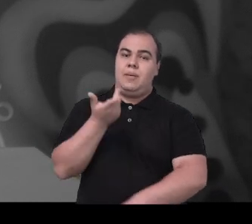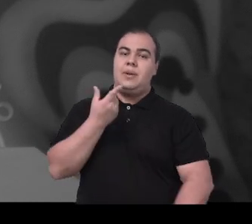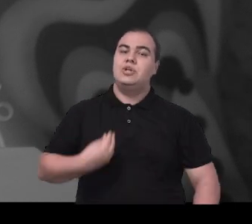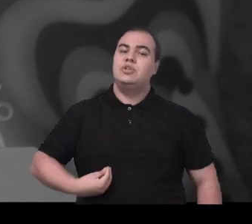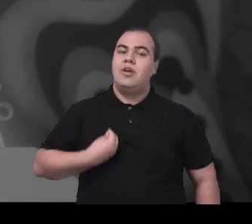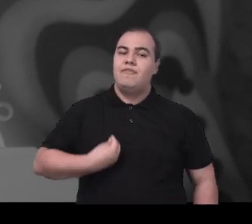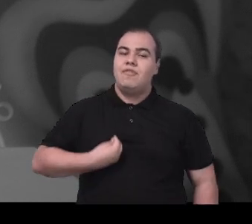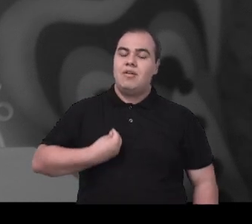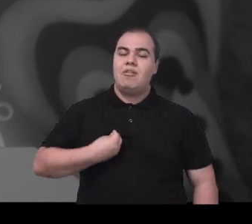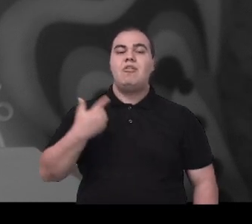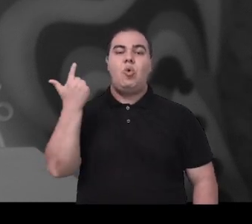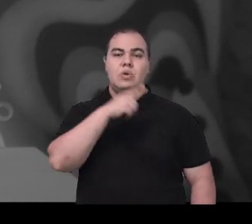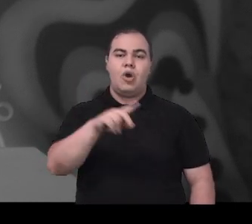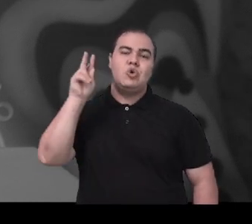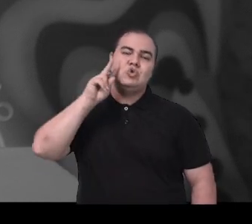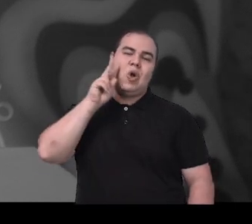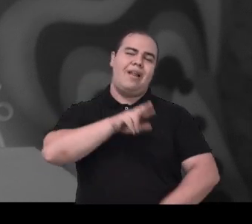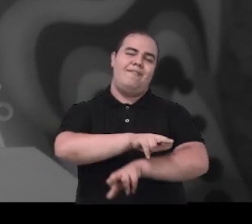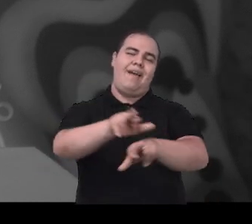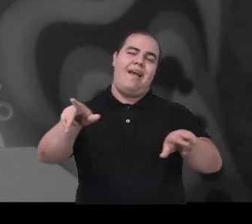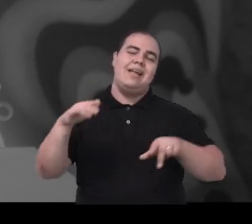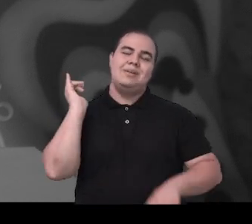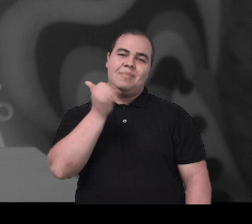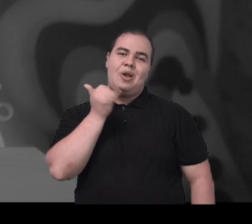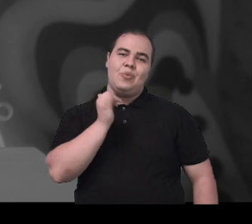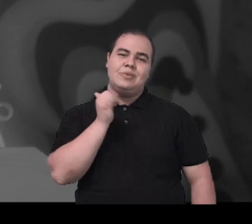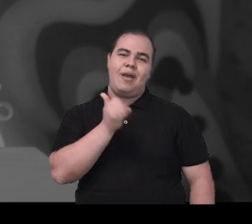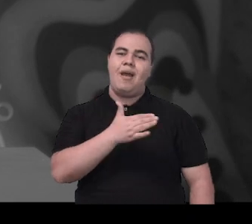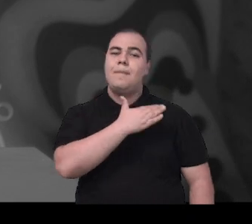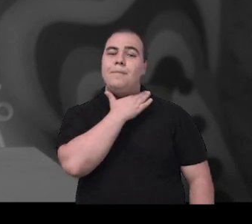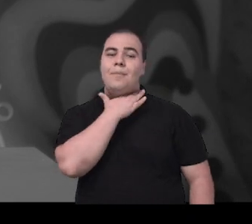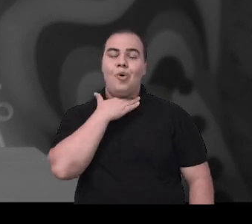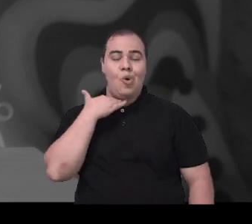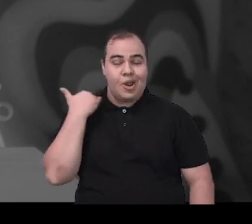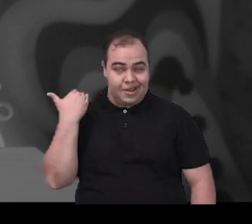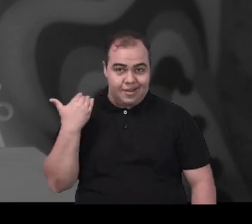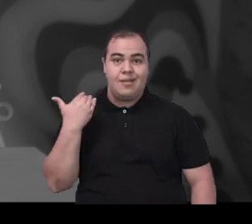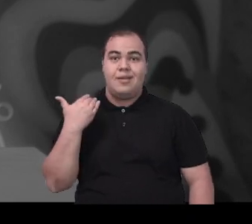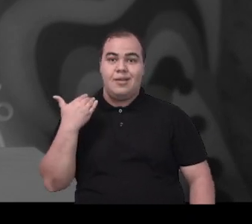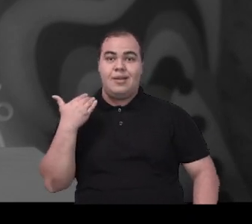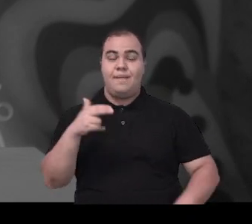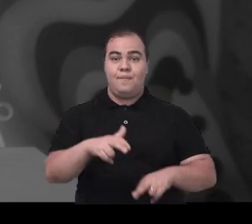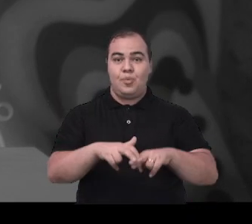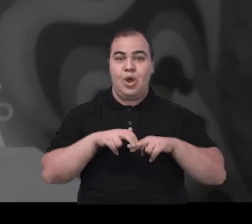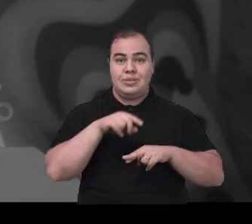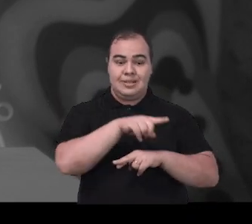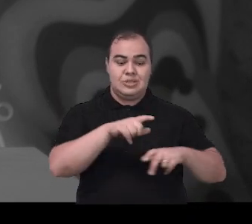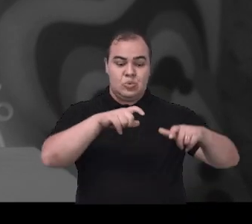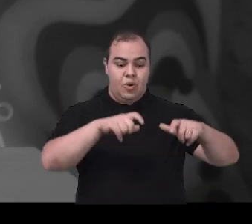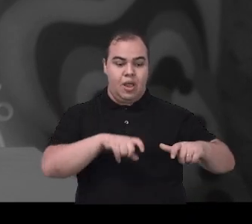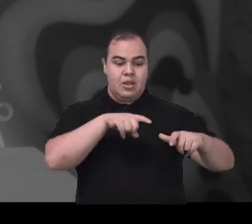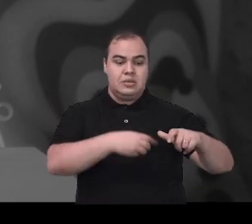pôde viver com uma história, com muitas histórias para contar. E morrer a partir desse lugar,